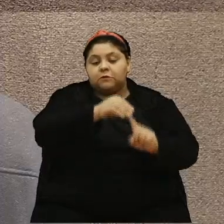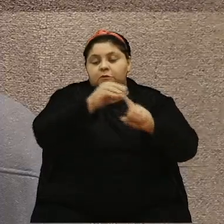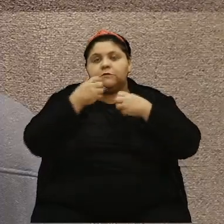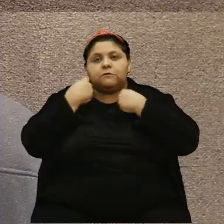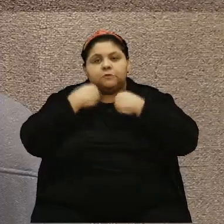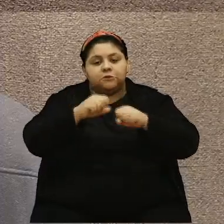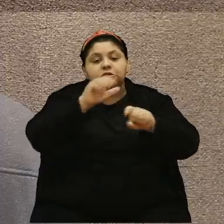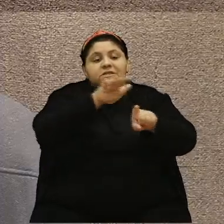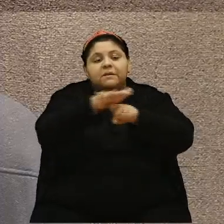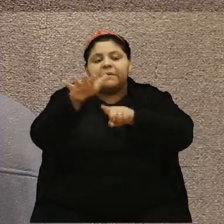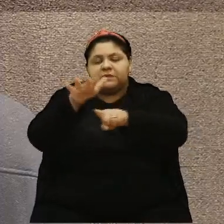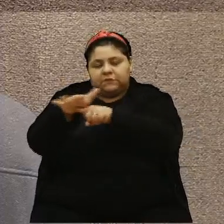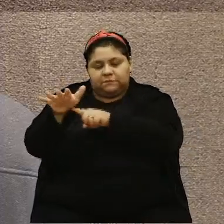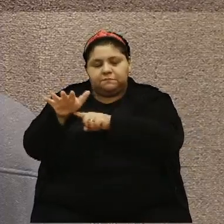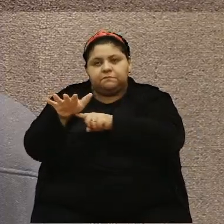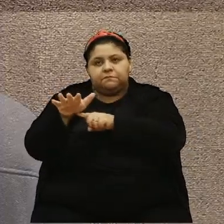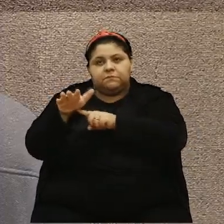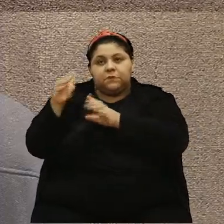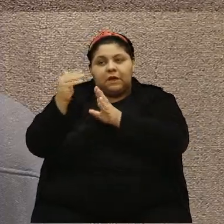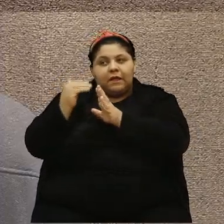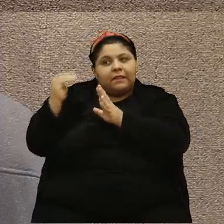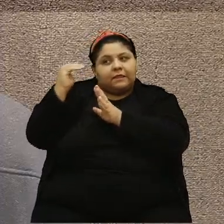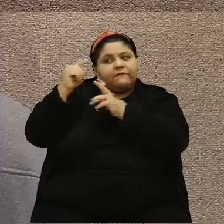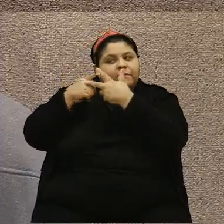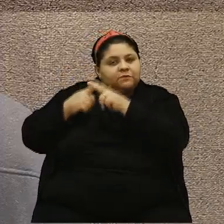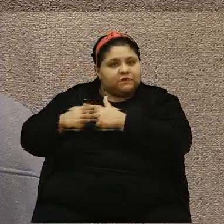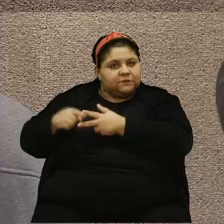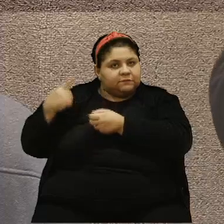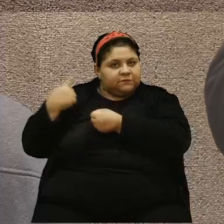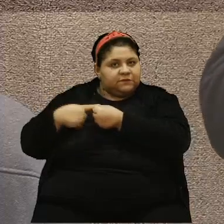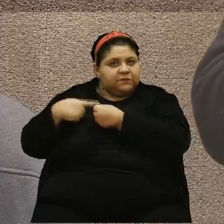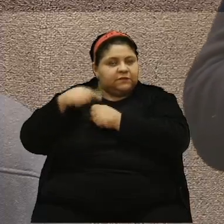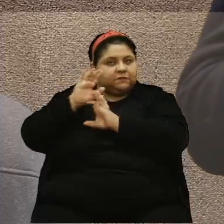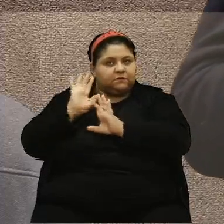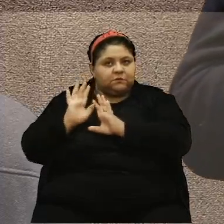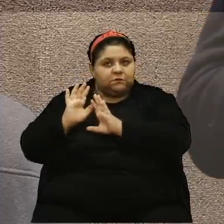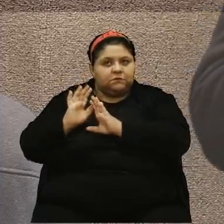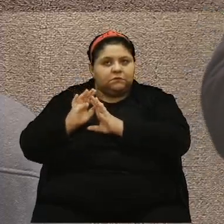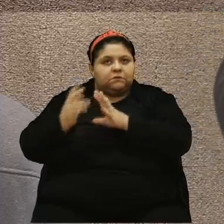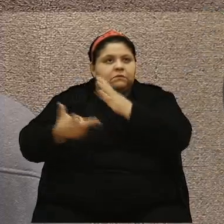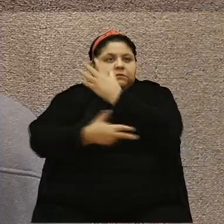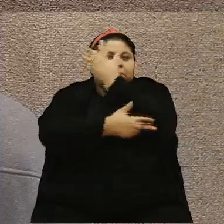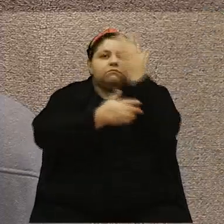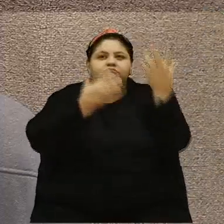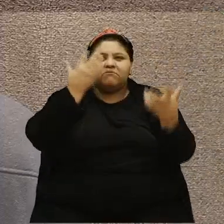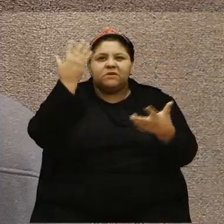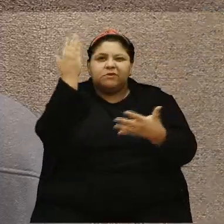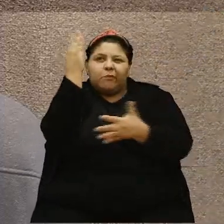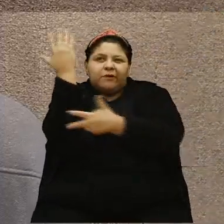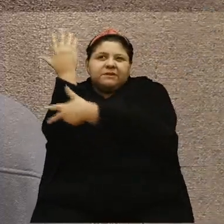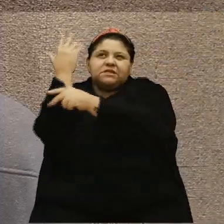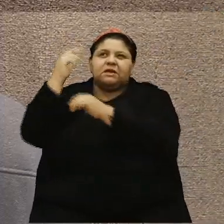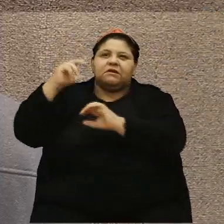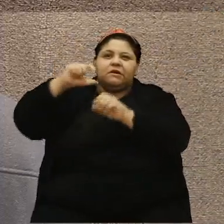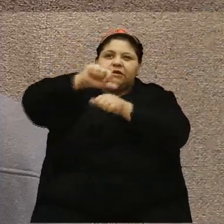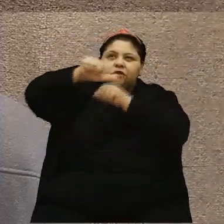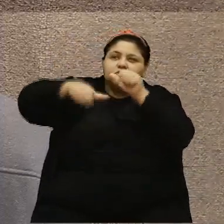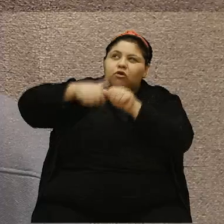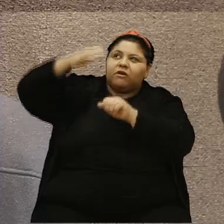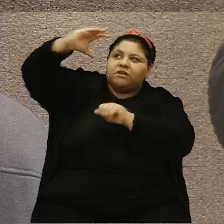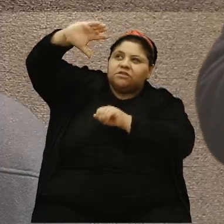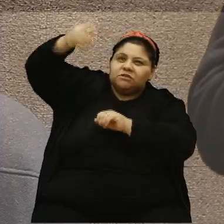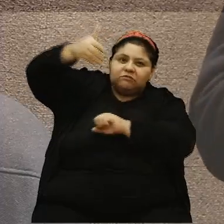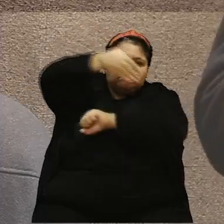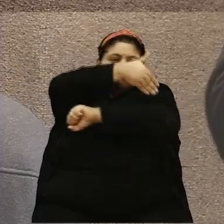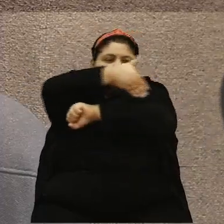de demandas a nível de manutenção da cidade. Poda de árvores, troca de lâmpadas, calçadas e não